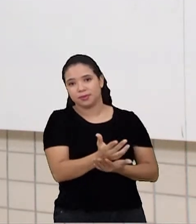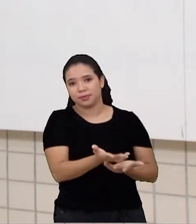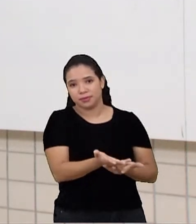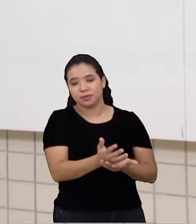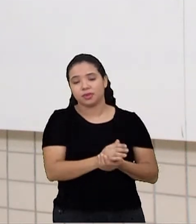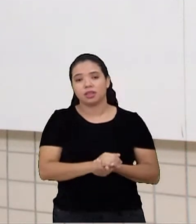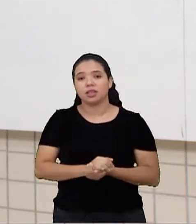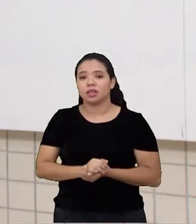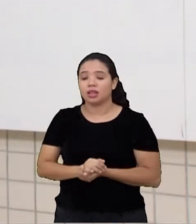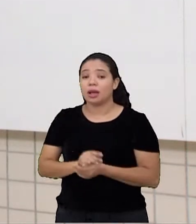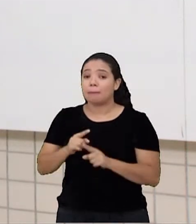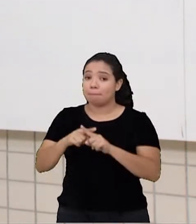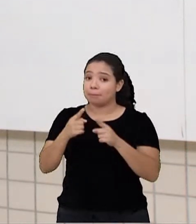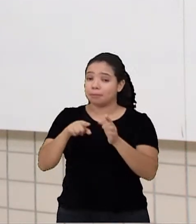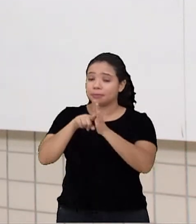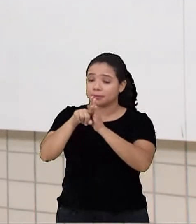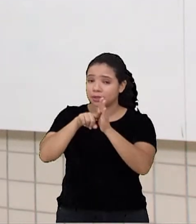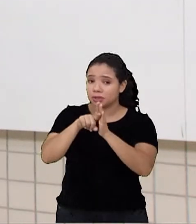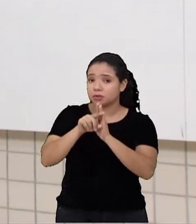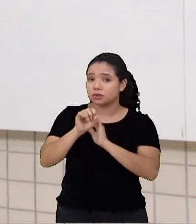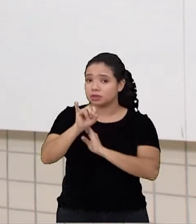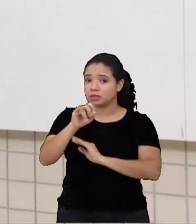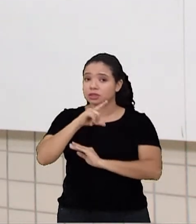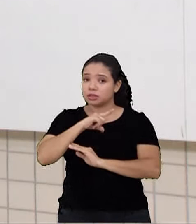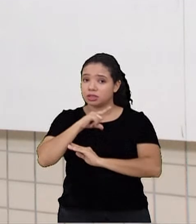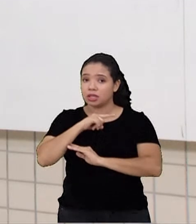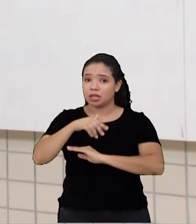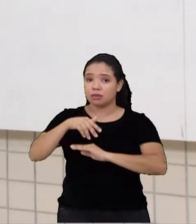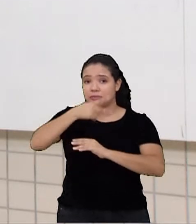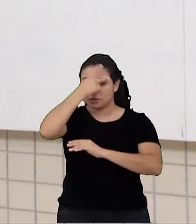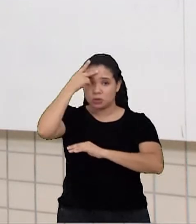mas pesquisem se há moradores de rua